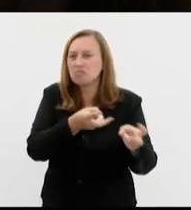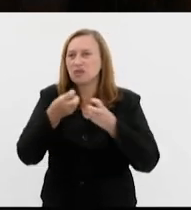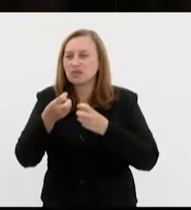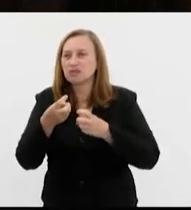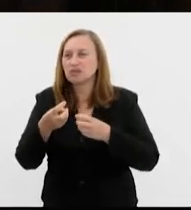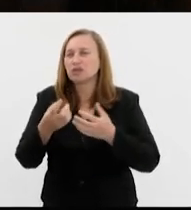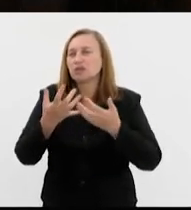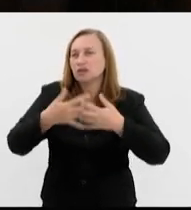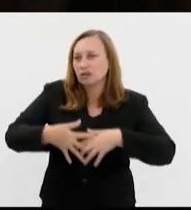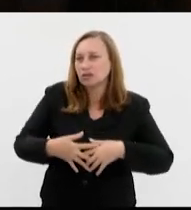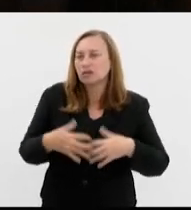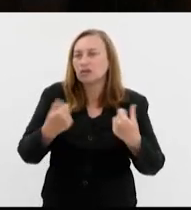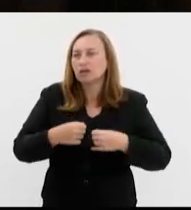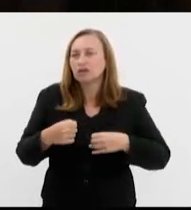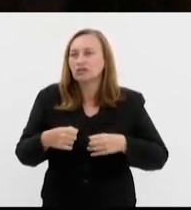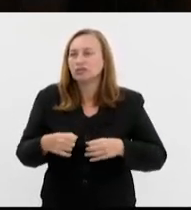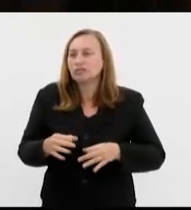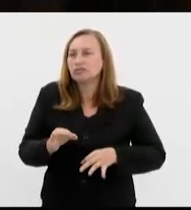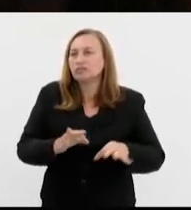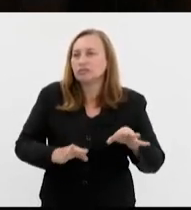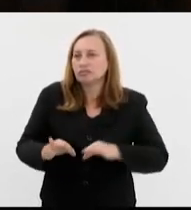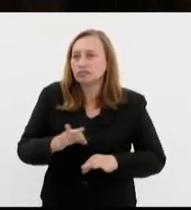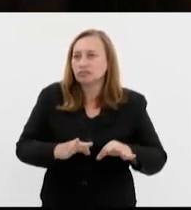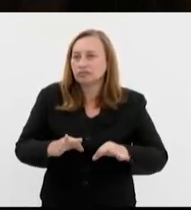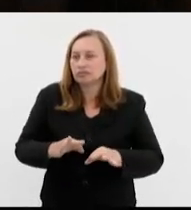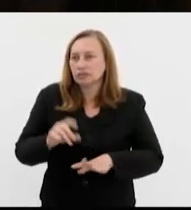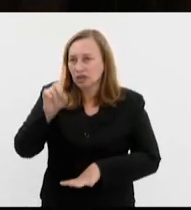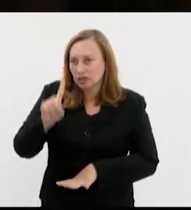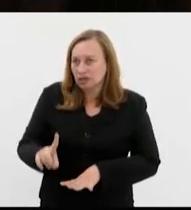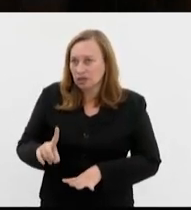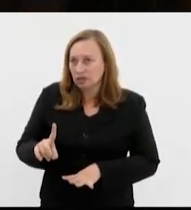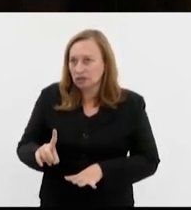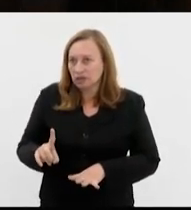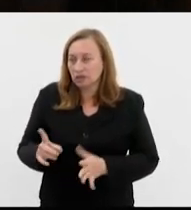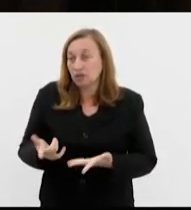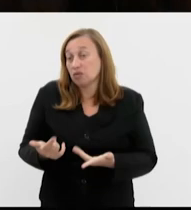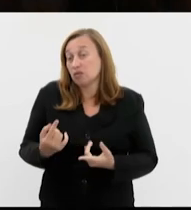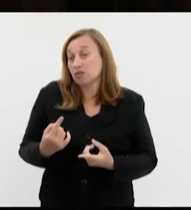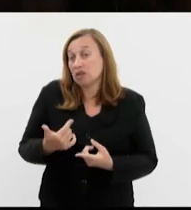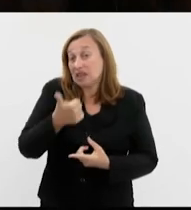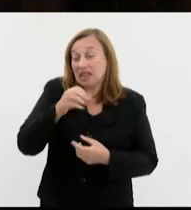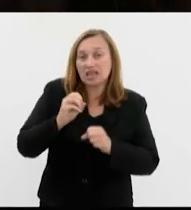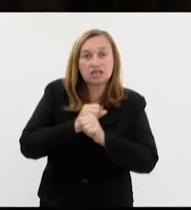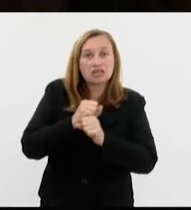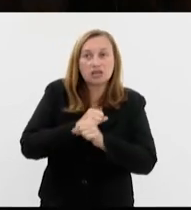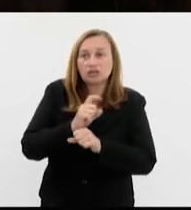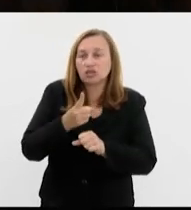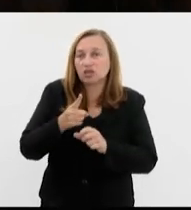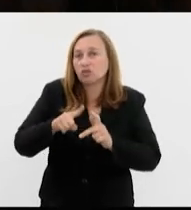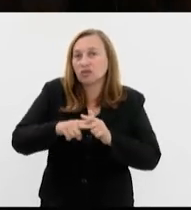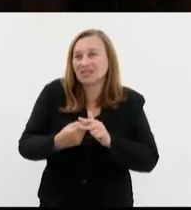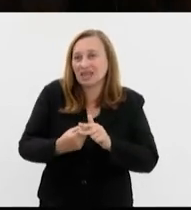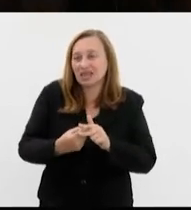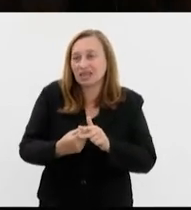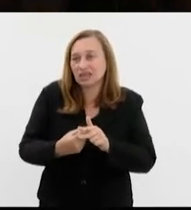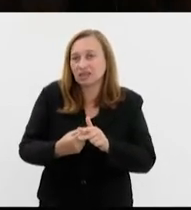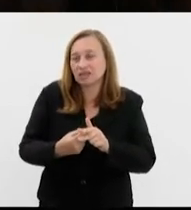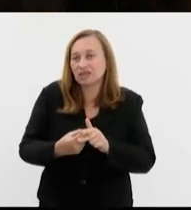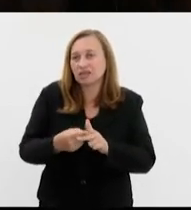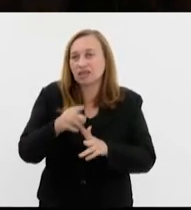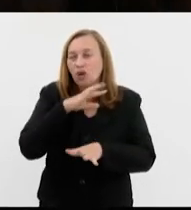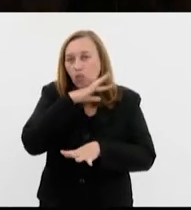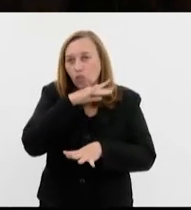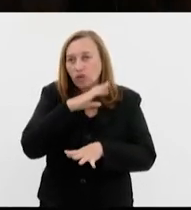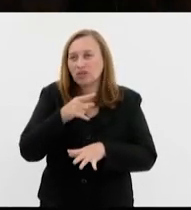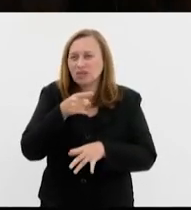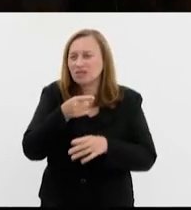que atualizar o seu plano diretor, porque já tem 10 anos que o que está em vigor, entre aspas, porque ninguém cumpre, né? Ele está defasado,